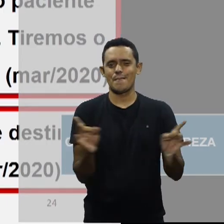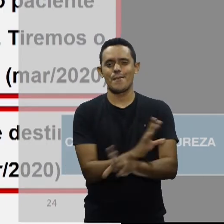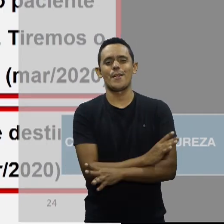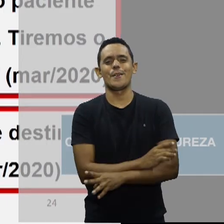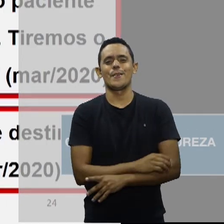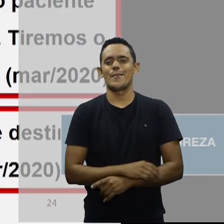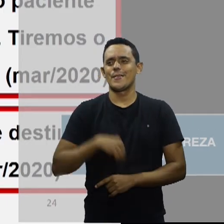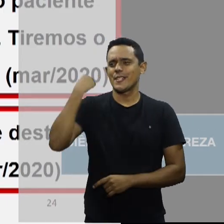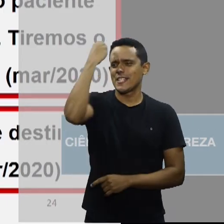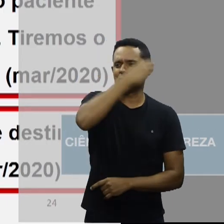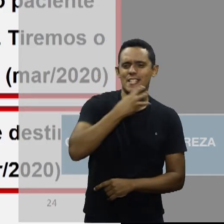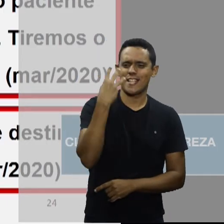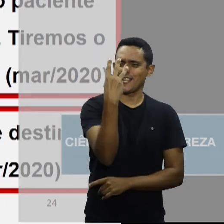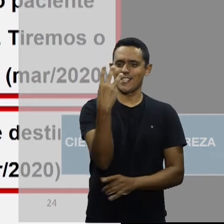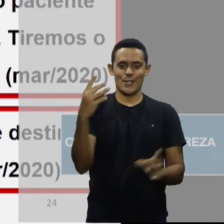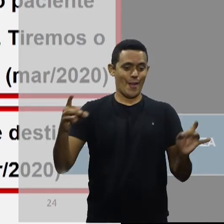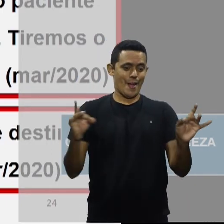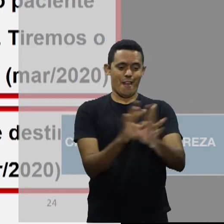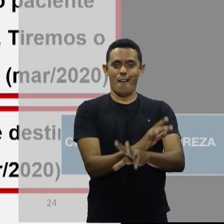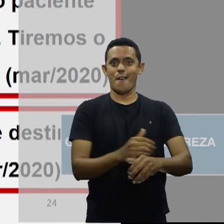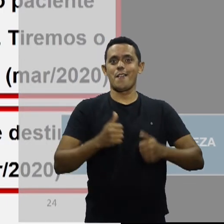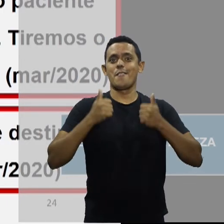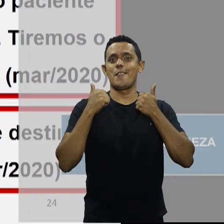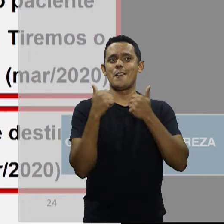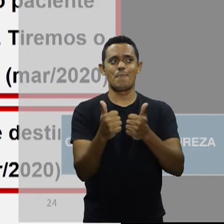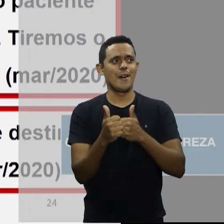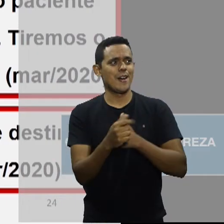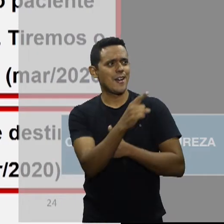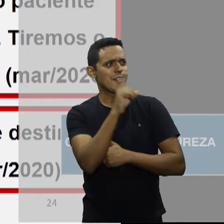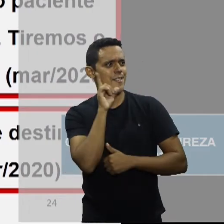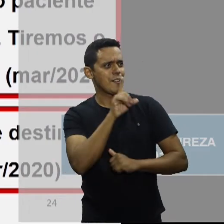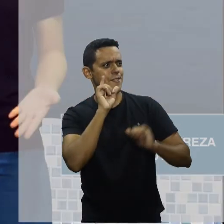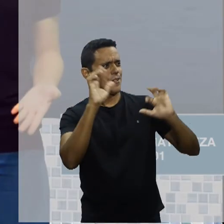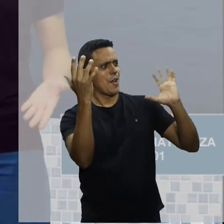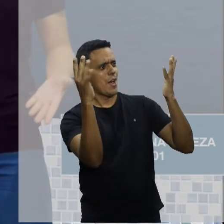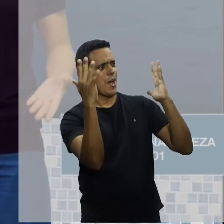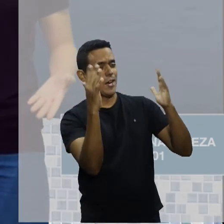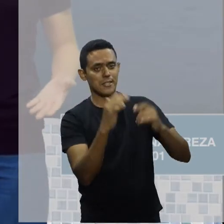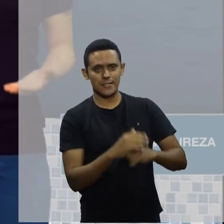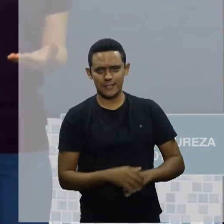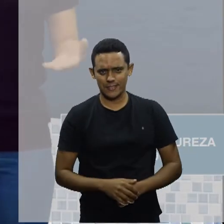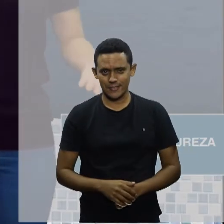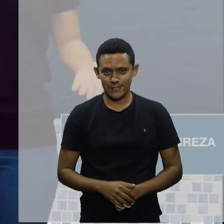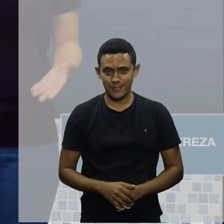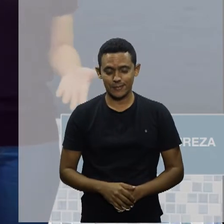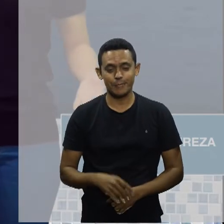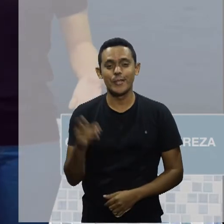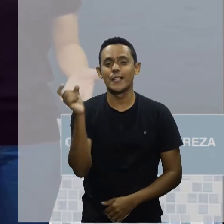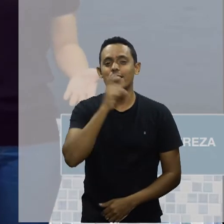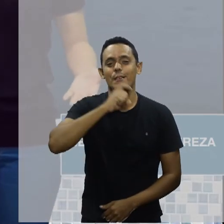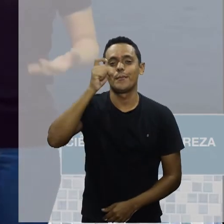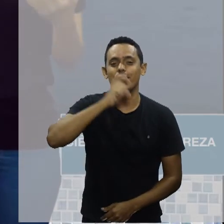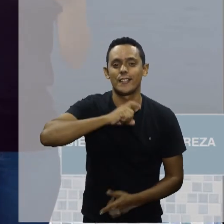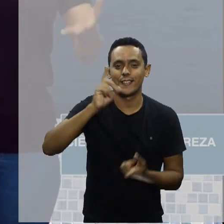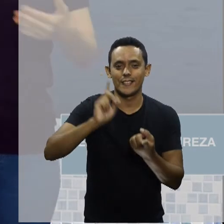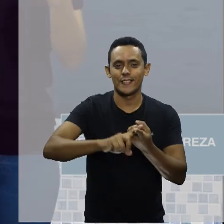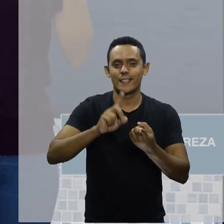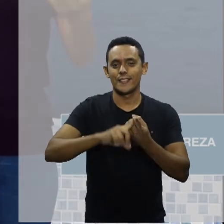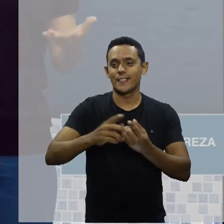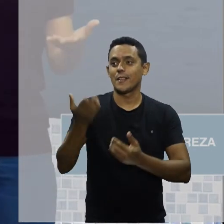de 3 horas após a injeção tiremos o chapéu para os cientistas dos Estados Unidos isso em março também não é verdade